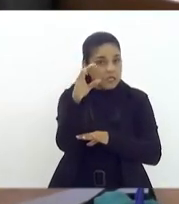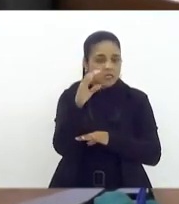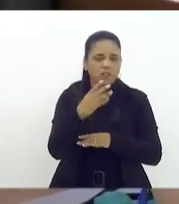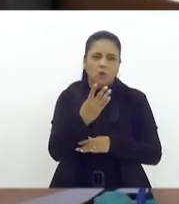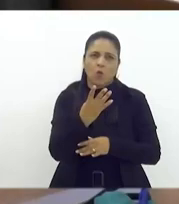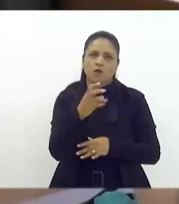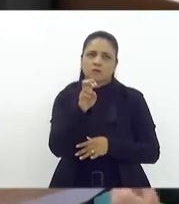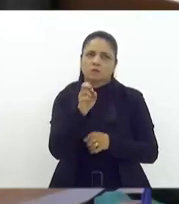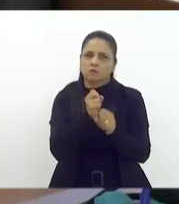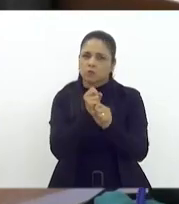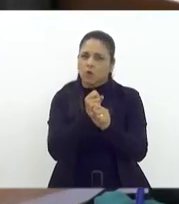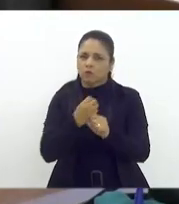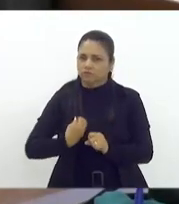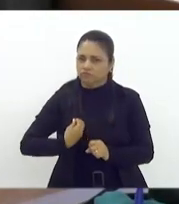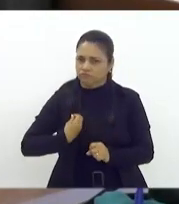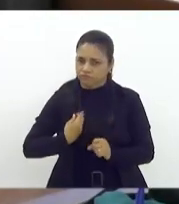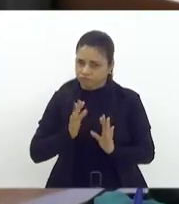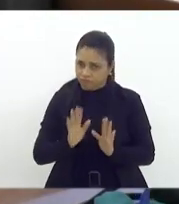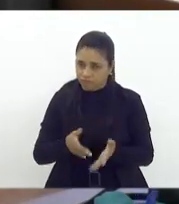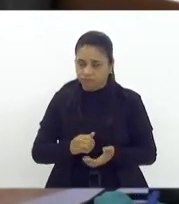45 anos